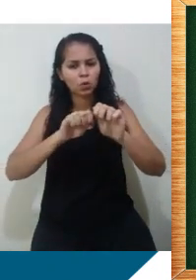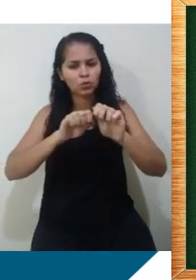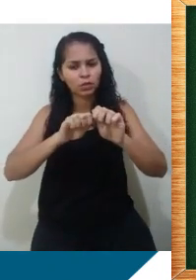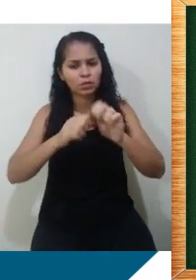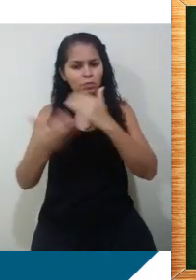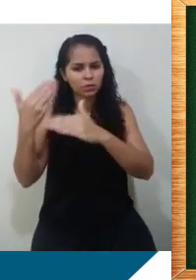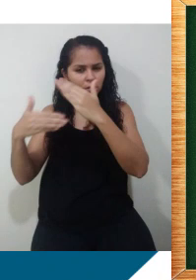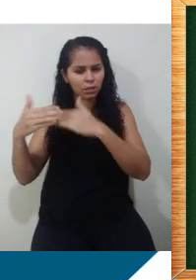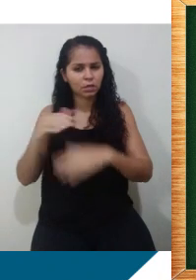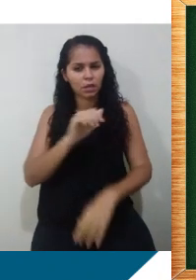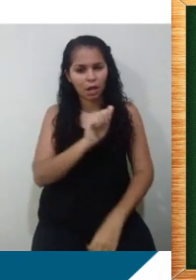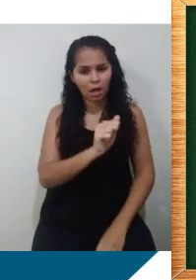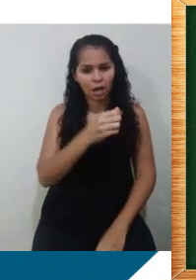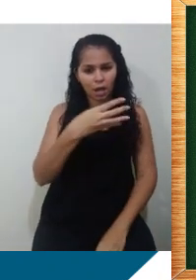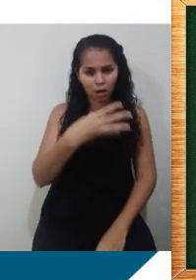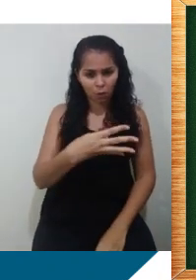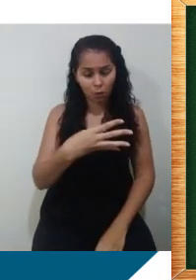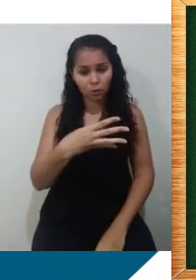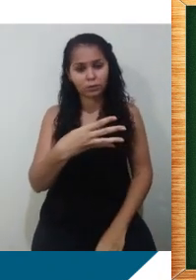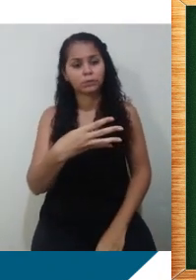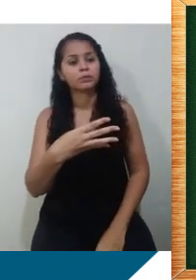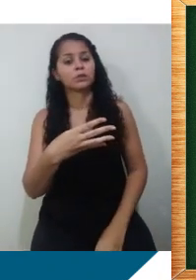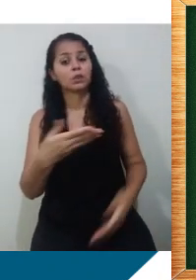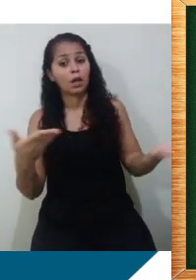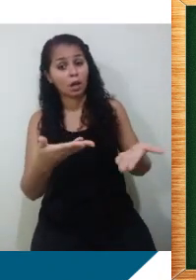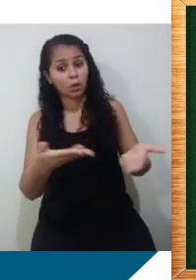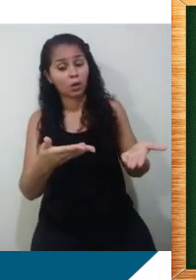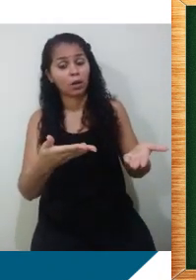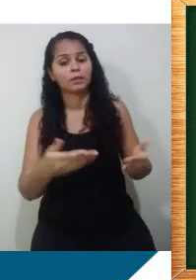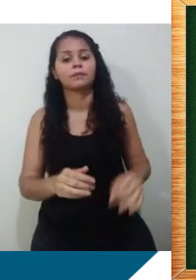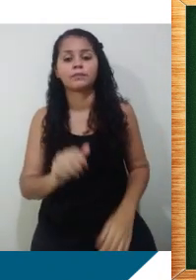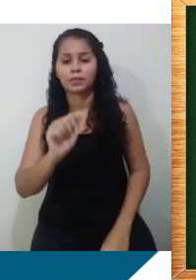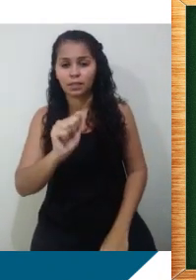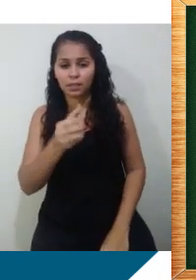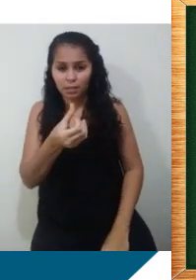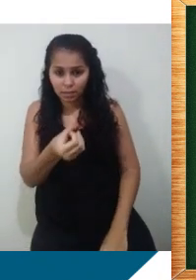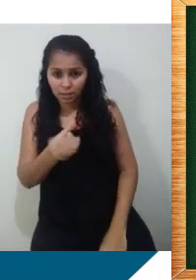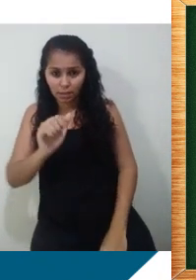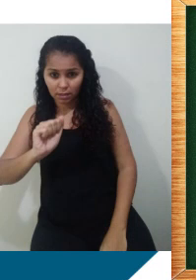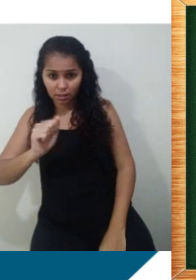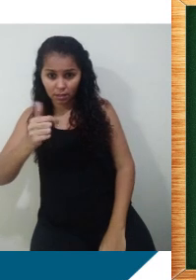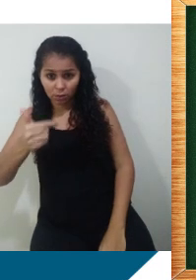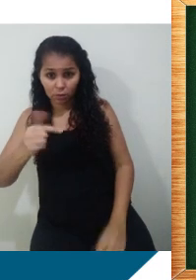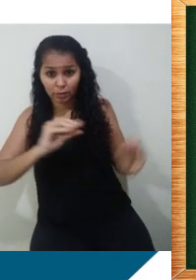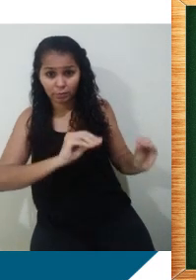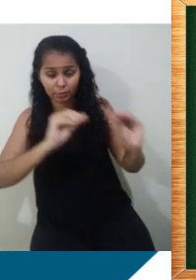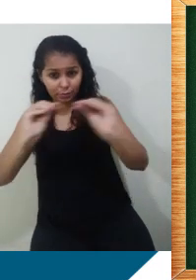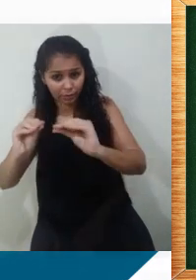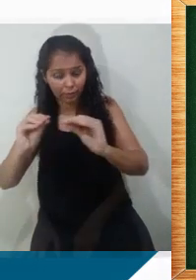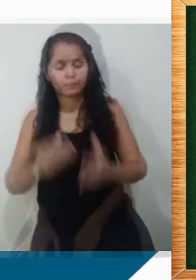e A6 e A2 são as posições do termo para onde você vai. Então, vamos calcular A6 primeiro,